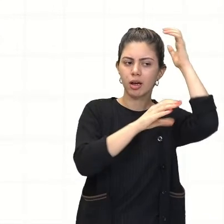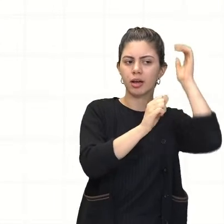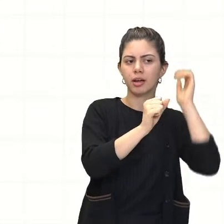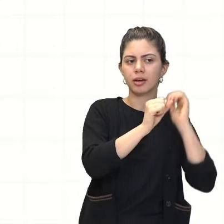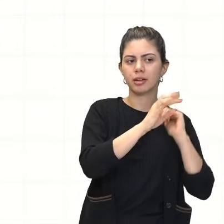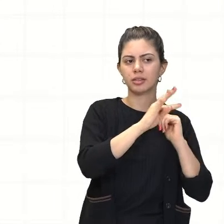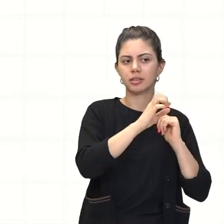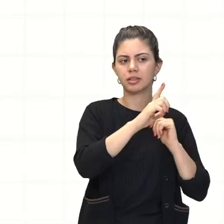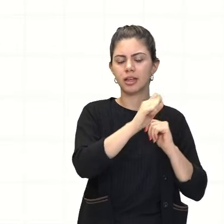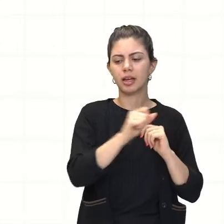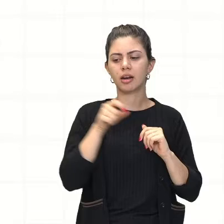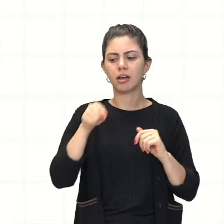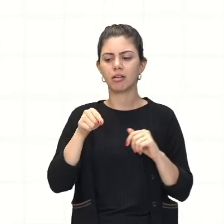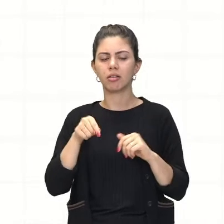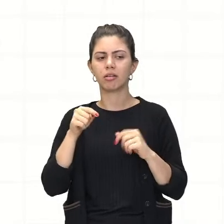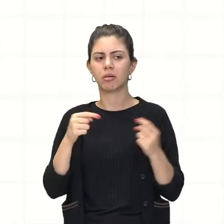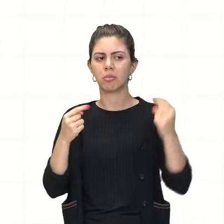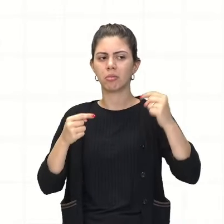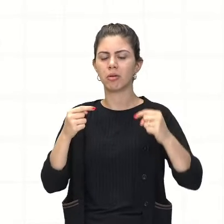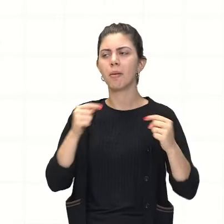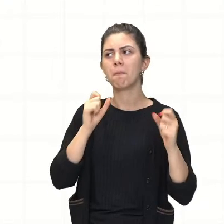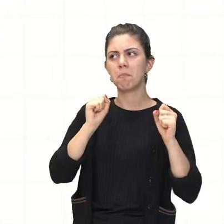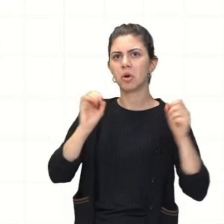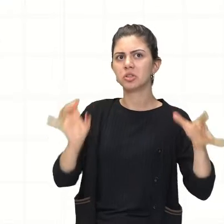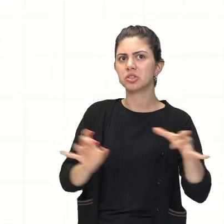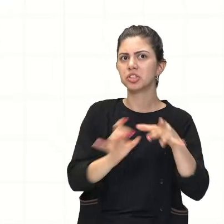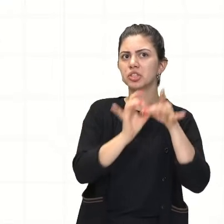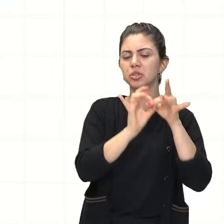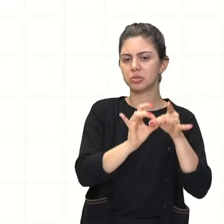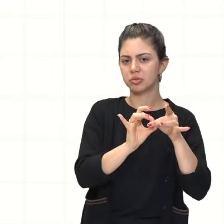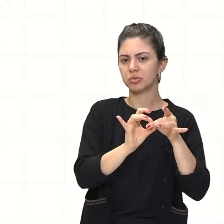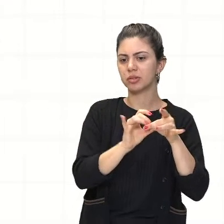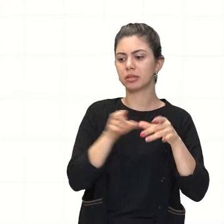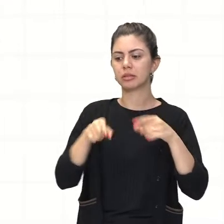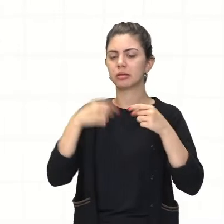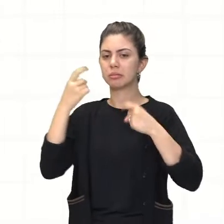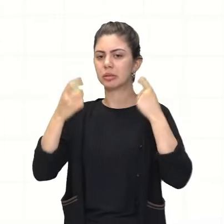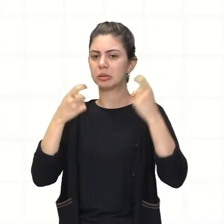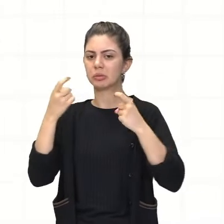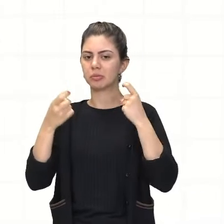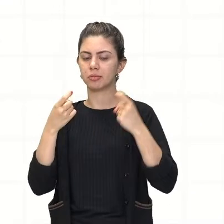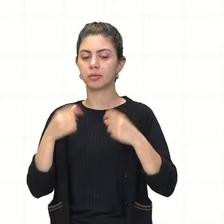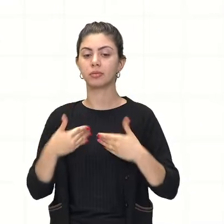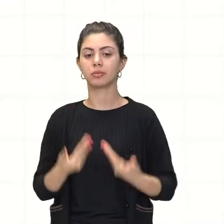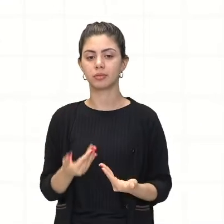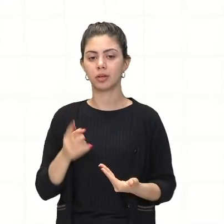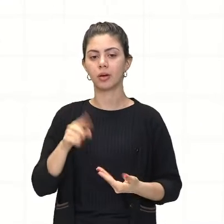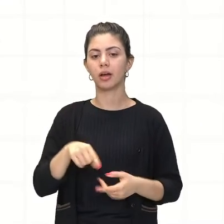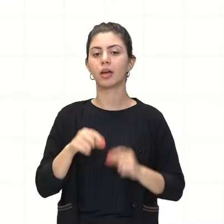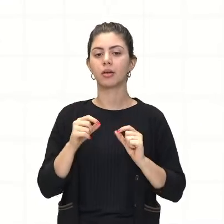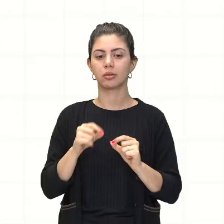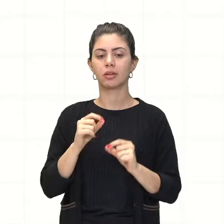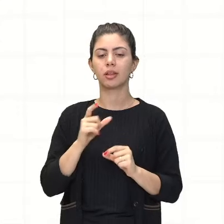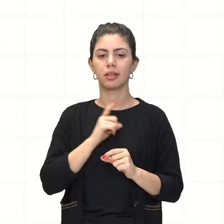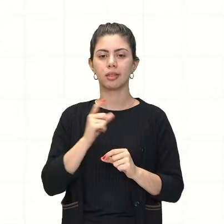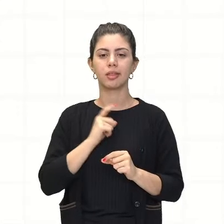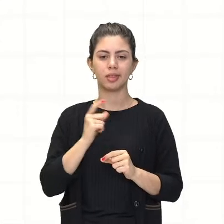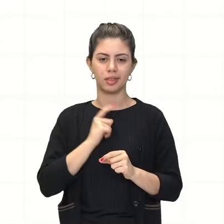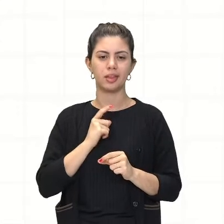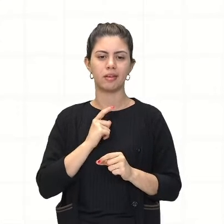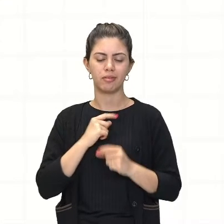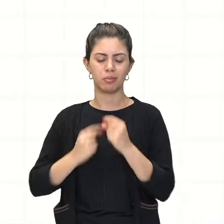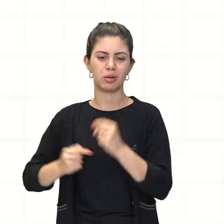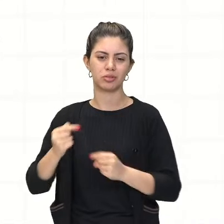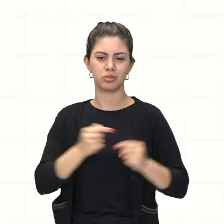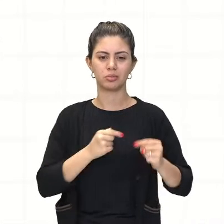assuntos portugueses. E essa camada aqui da sociedade, a gente vai ficar conhecendo também como a arraia miúda.